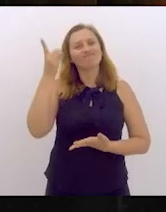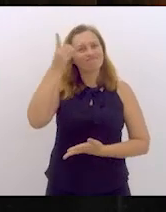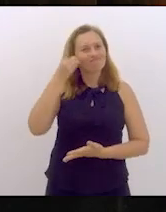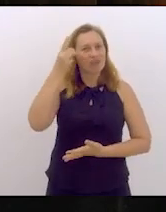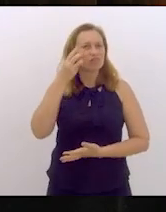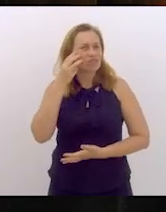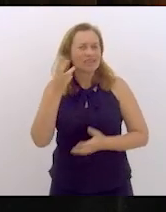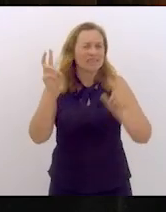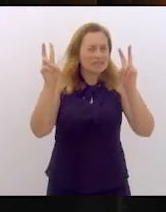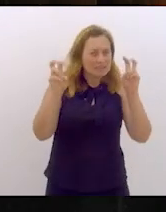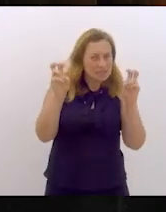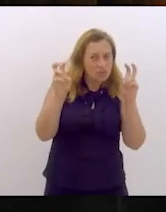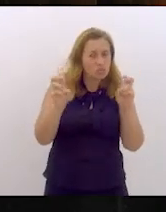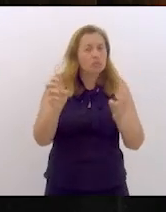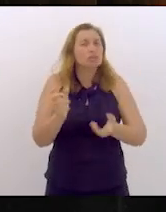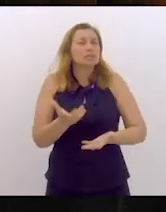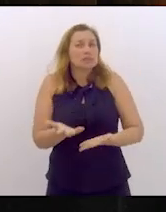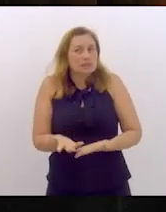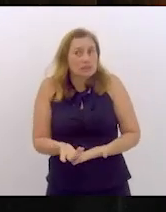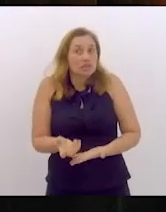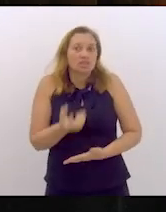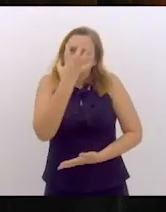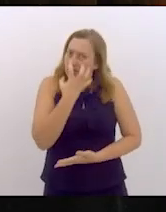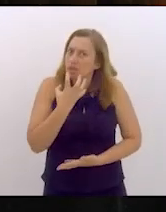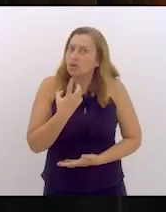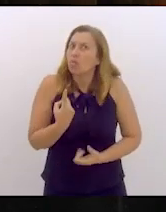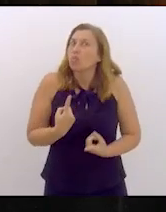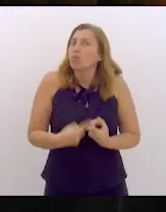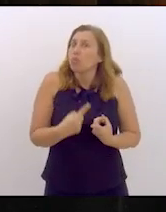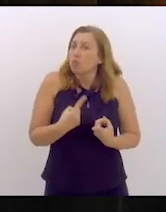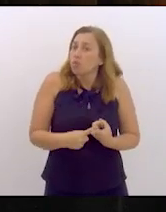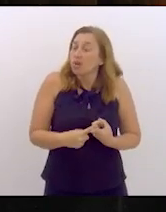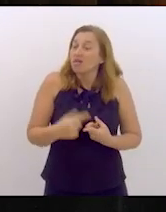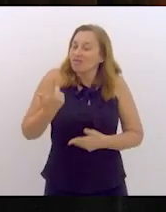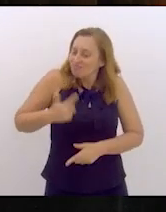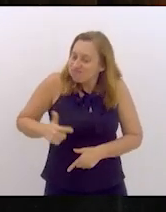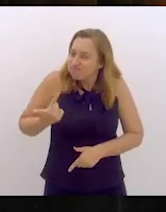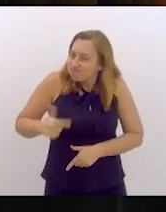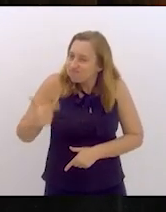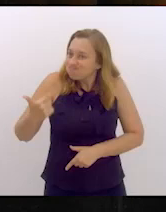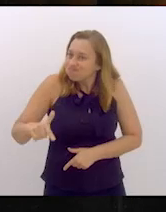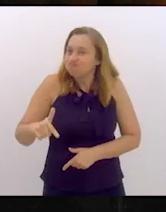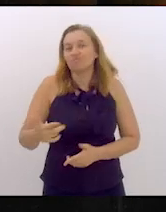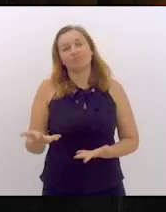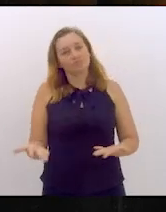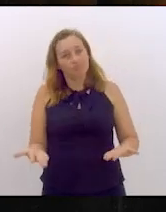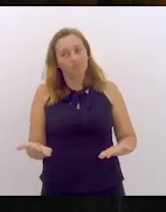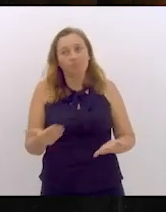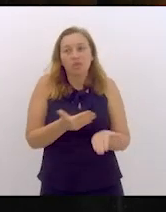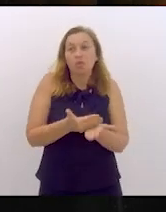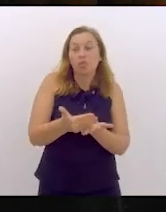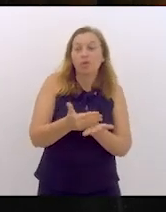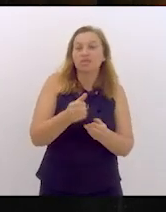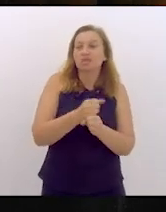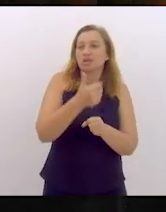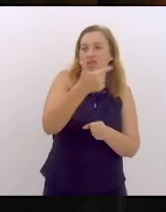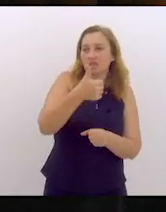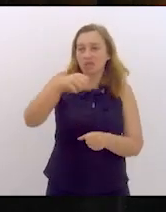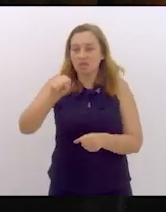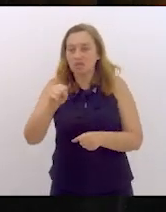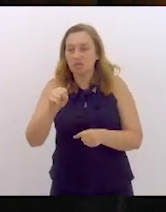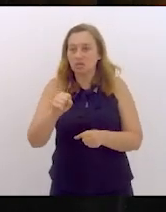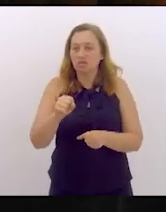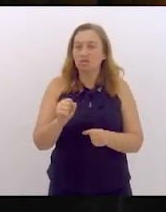caso é extremamente grave porque ele vem se repetindo começa em 18